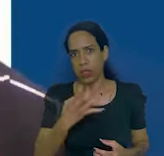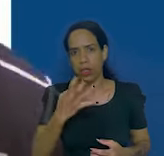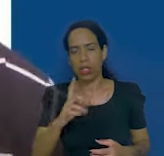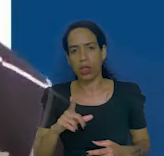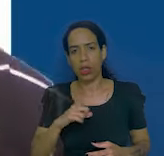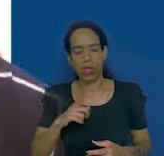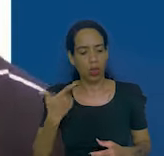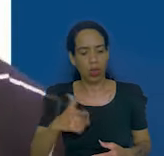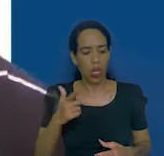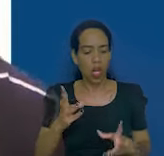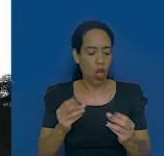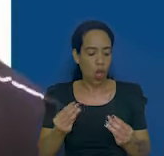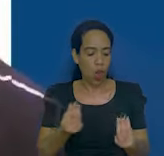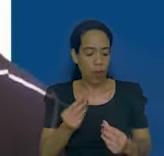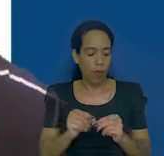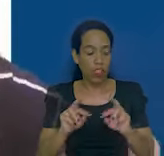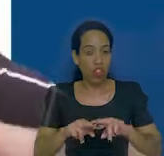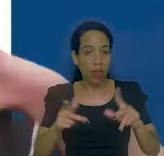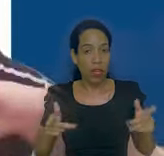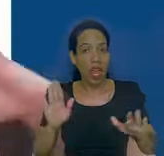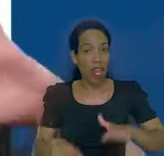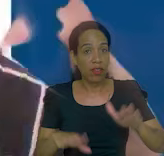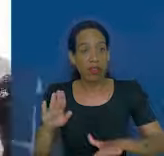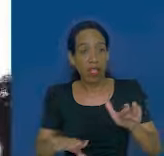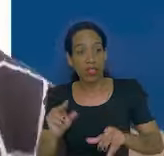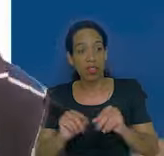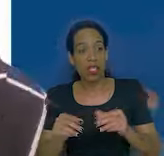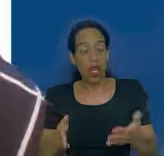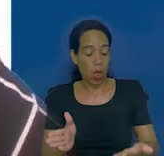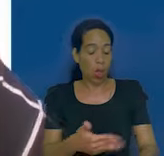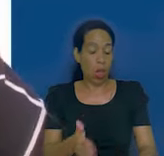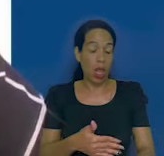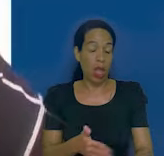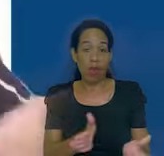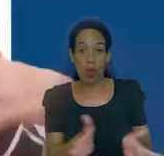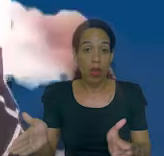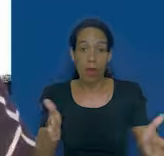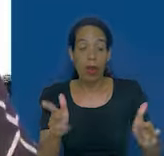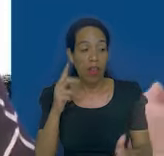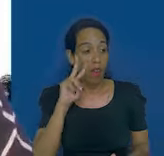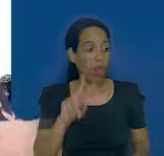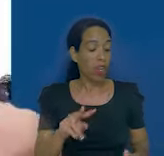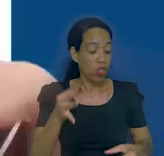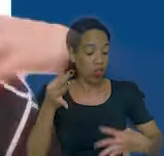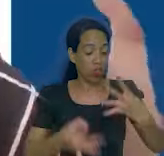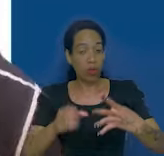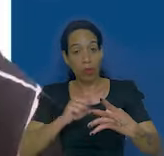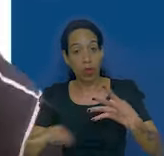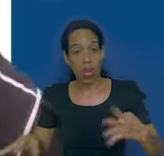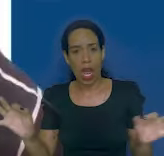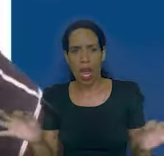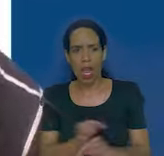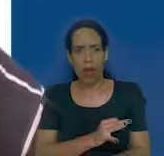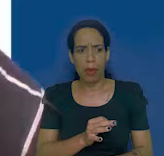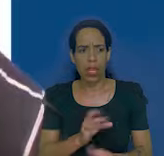do que a doutrina, e não tem como ser diferente. Às vezes você está seguindo num livro um caminho e daqui a pouco vem a jurisprudência para acabar com aquele